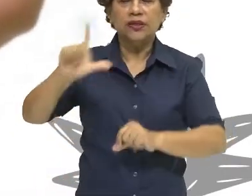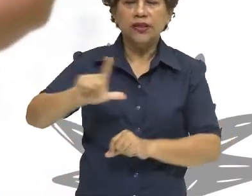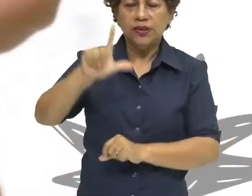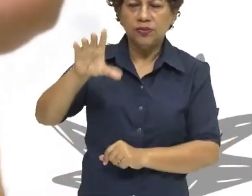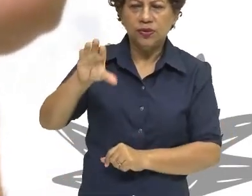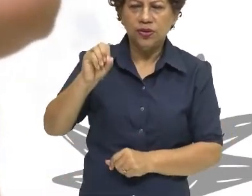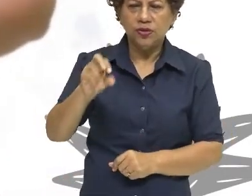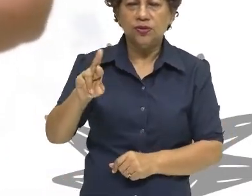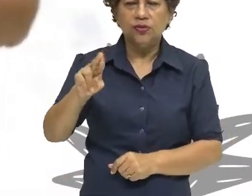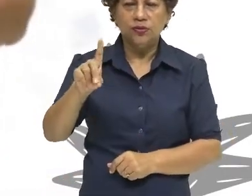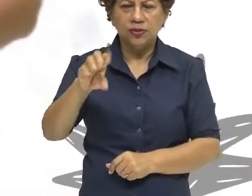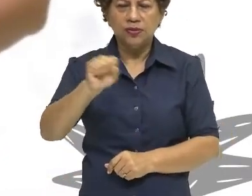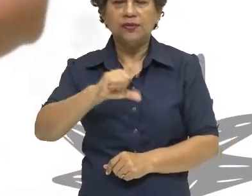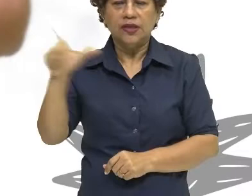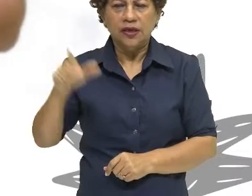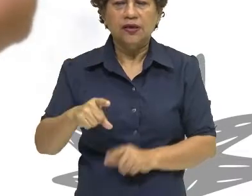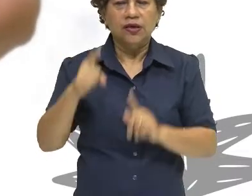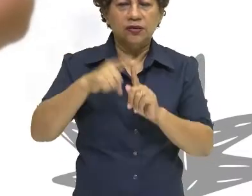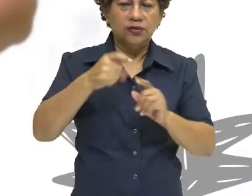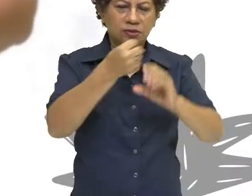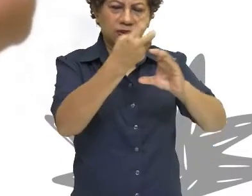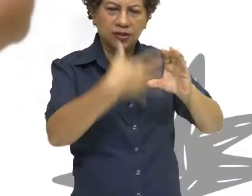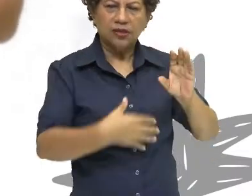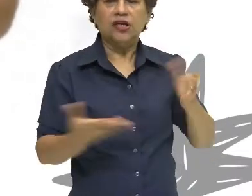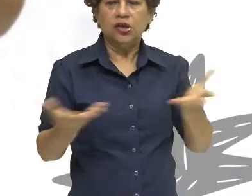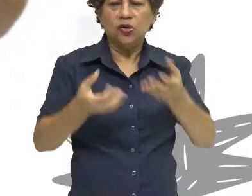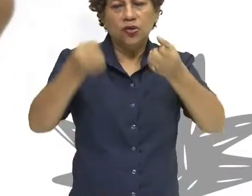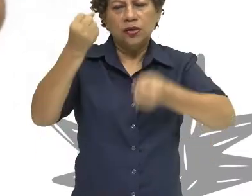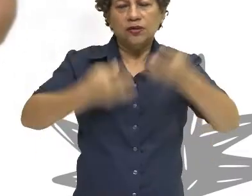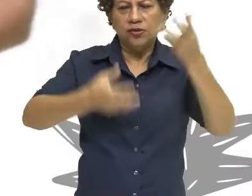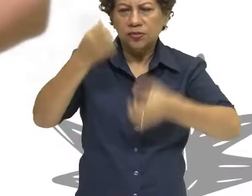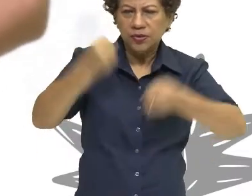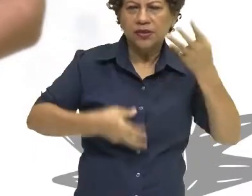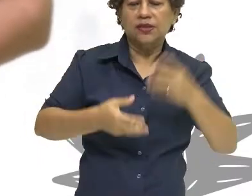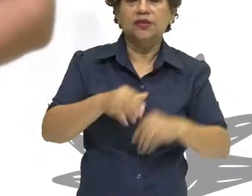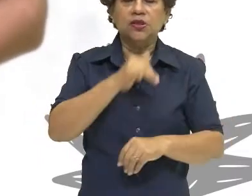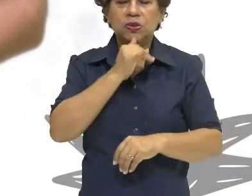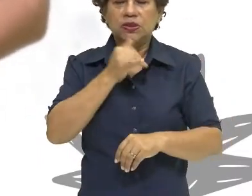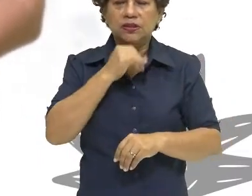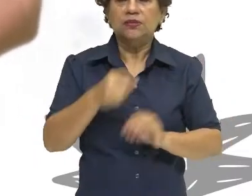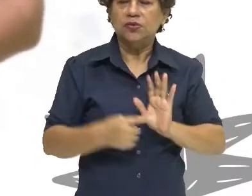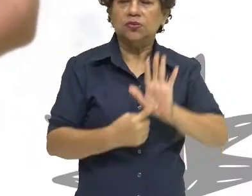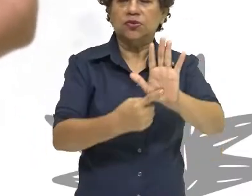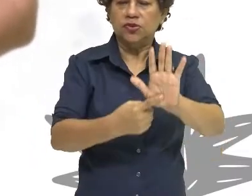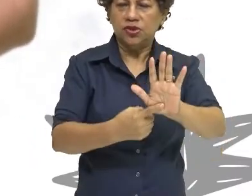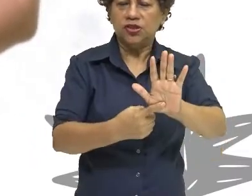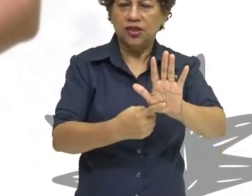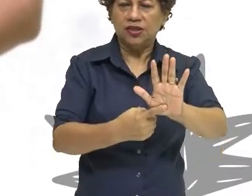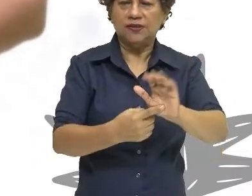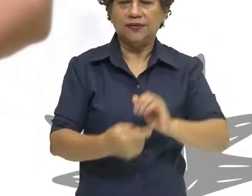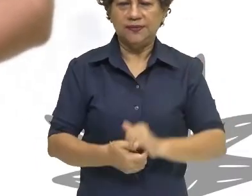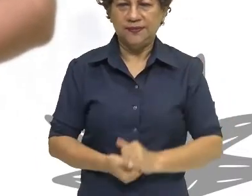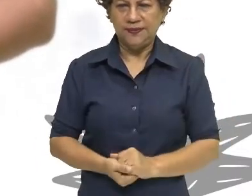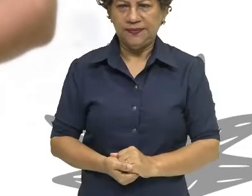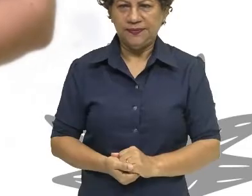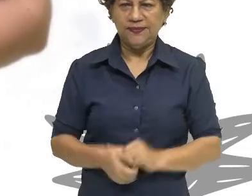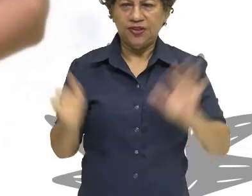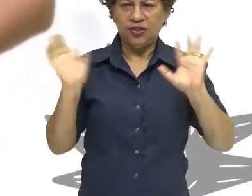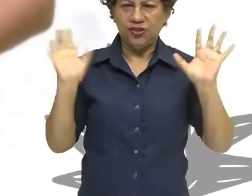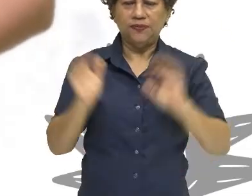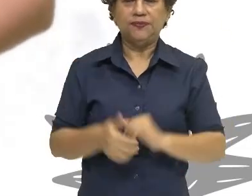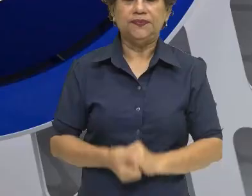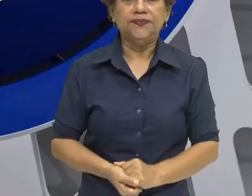cordel através das características que a gente apresentou para vocês e do exemplo do texto do Patativa do Assaré, certo? Até a